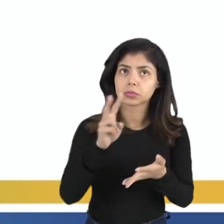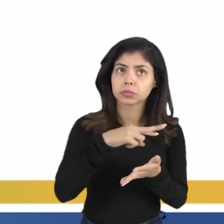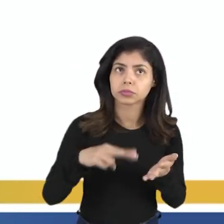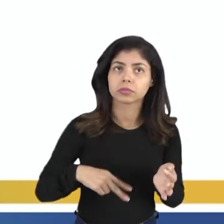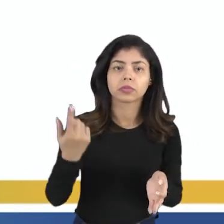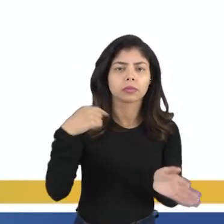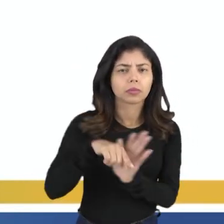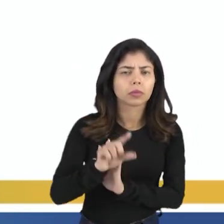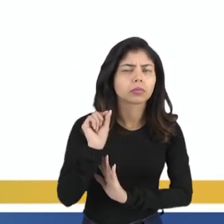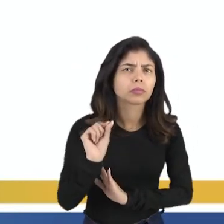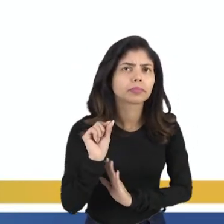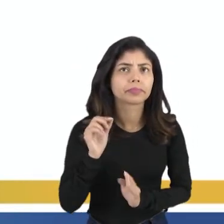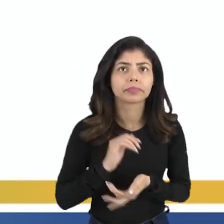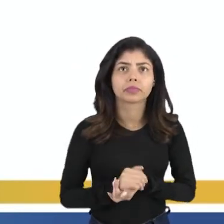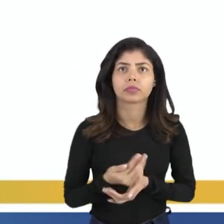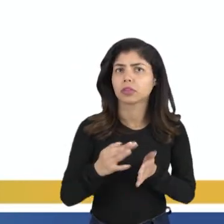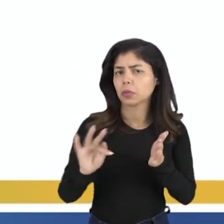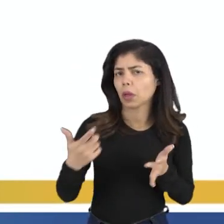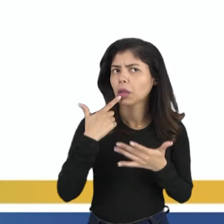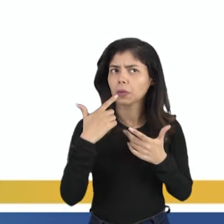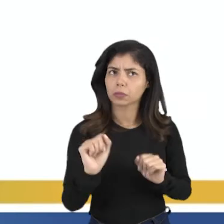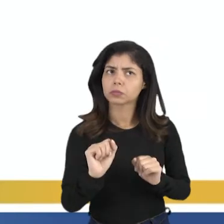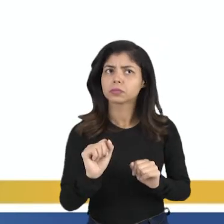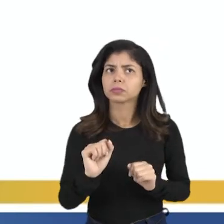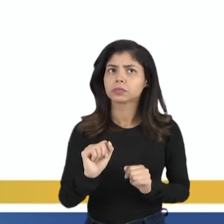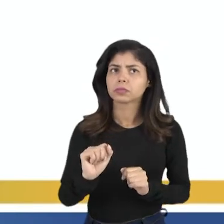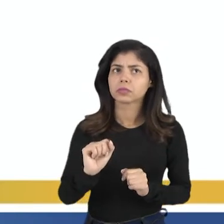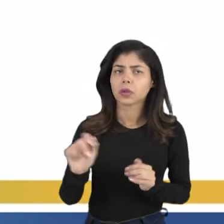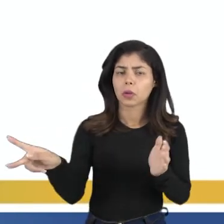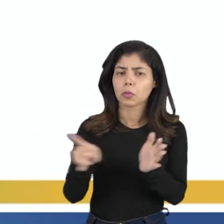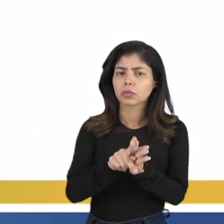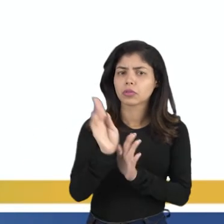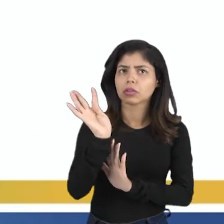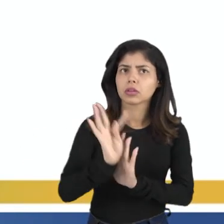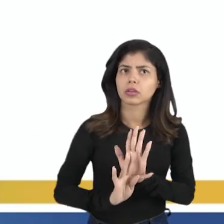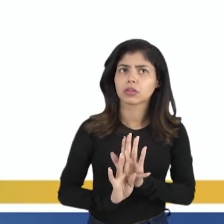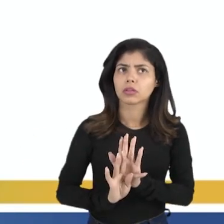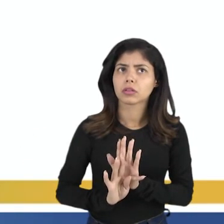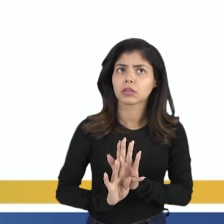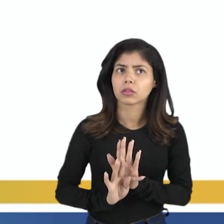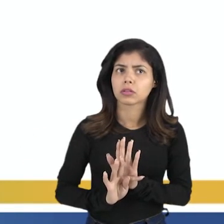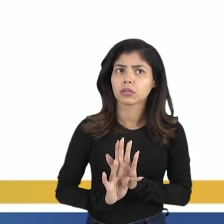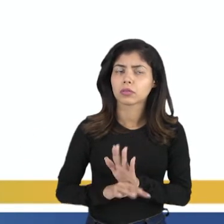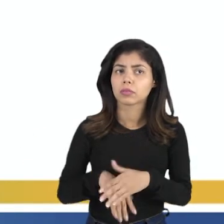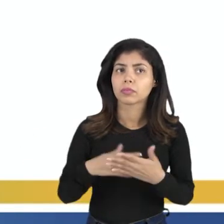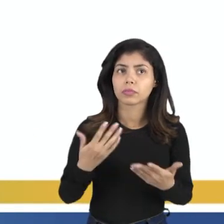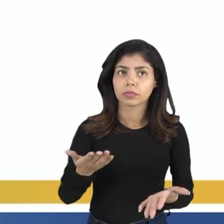aí ele vai perguntar o seguinte, essa função da linguagem torna-se evidente pelo fato de o texto